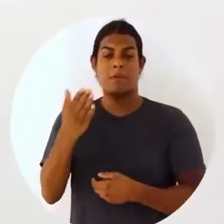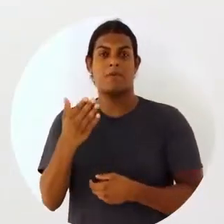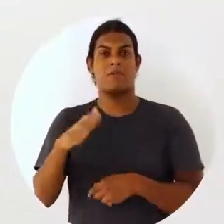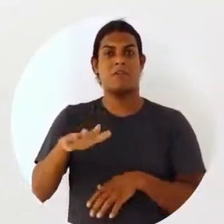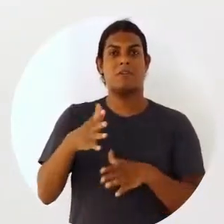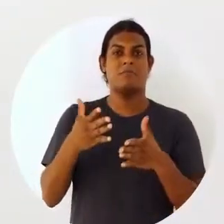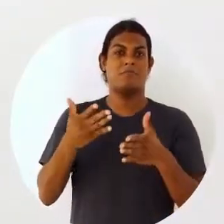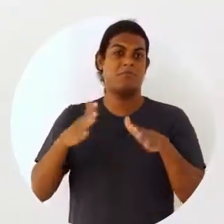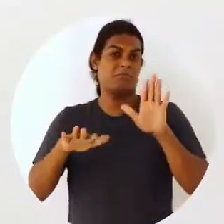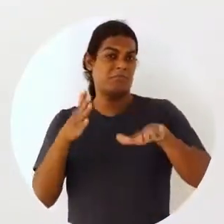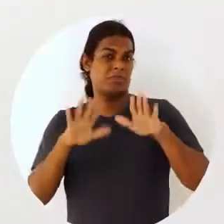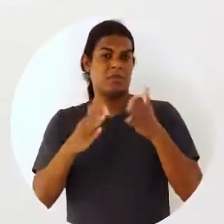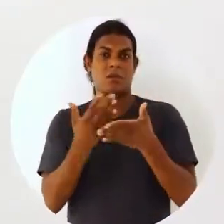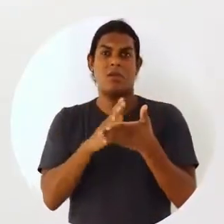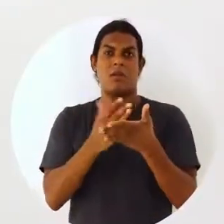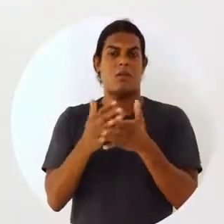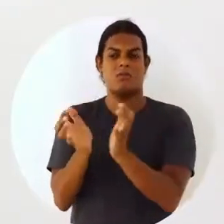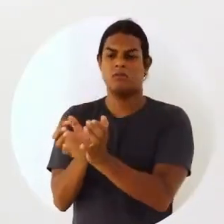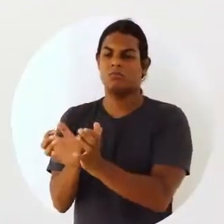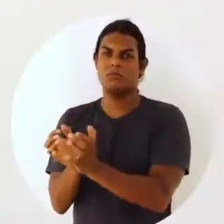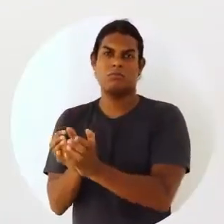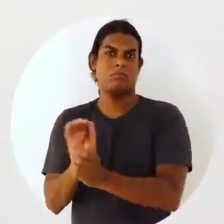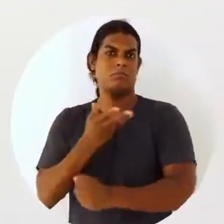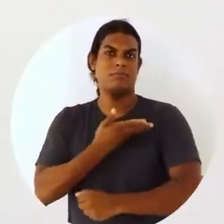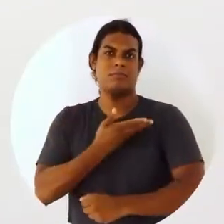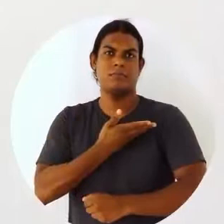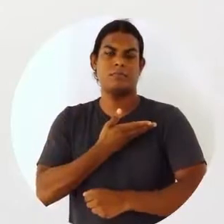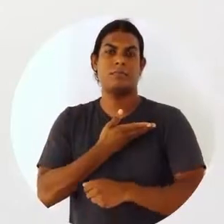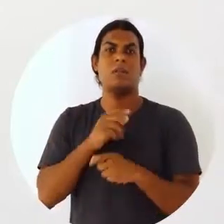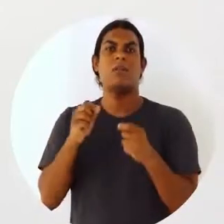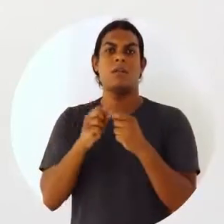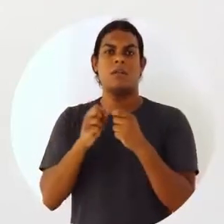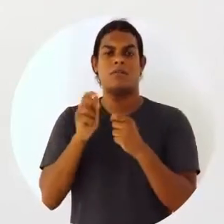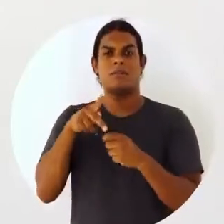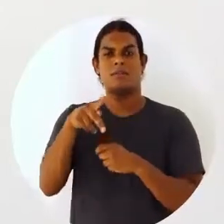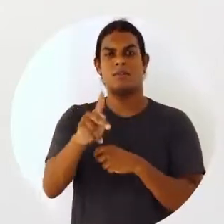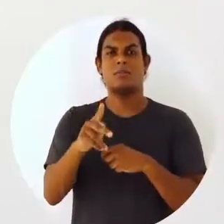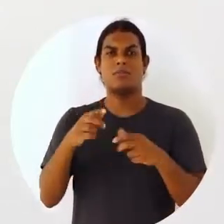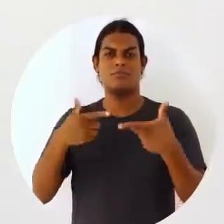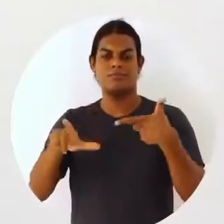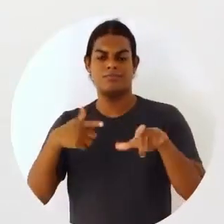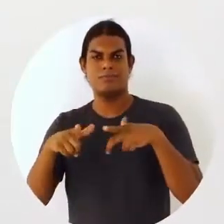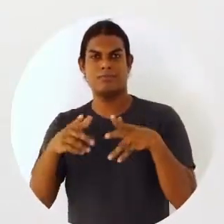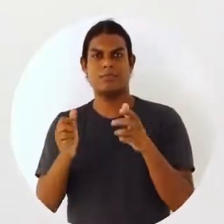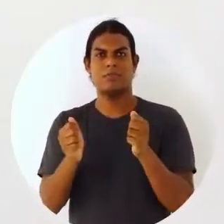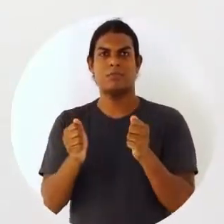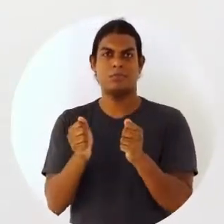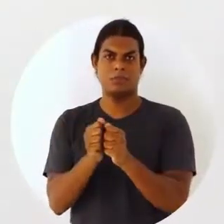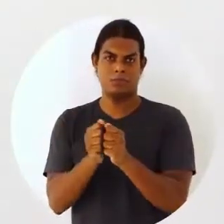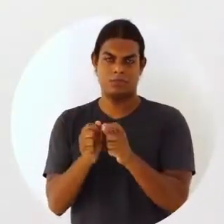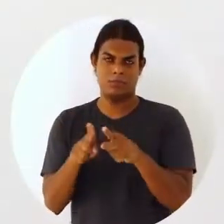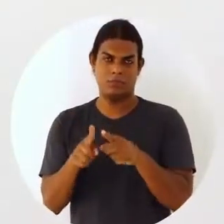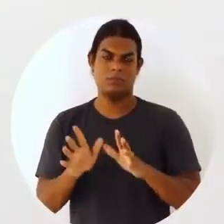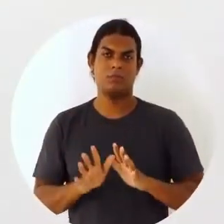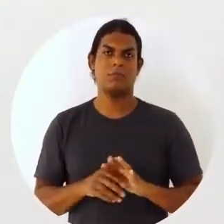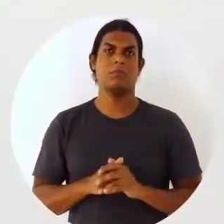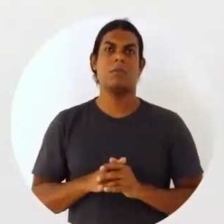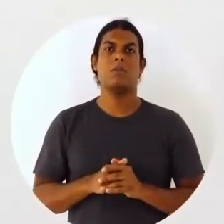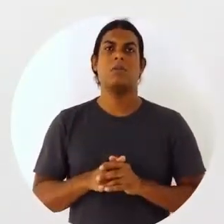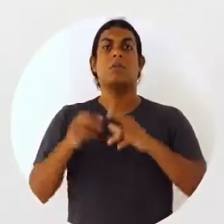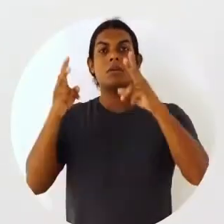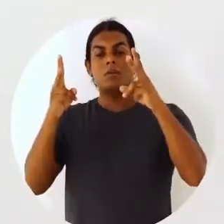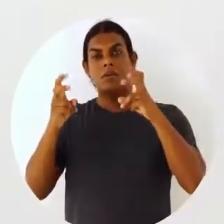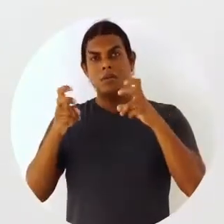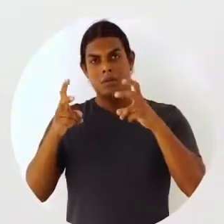melhor e vocês interagem mais e fazem mais trabalho juntos. Isso foi percebido dentro desse momento. Então,